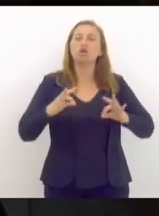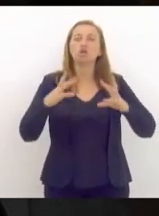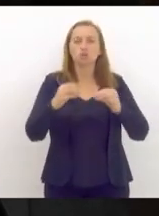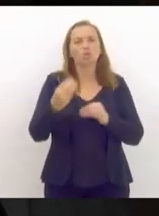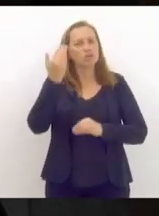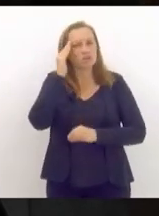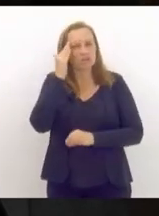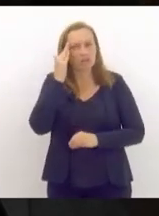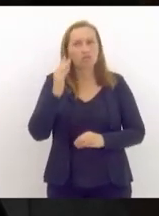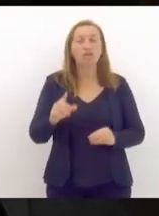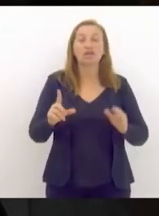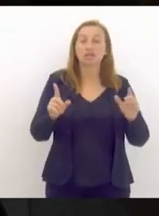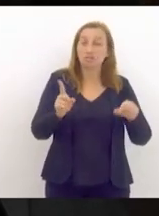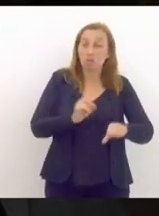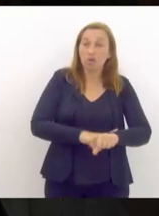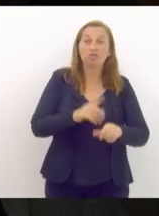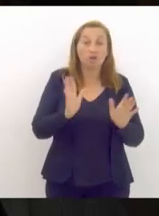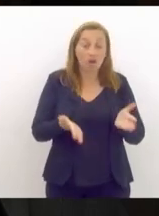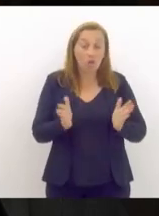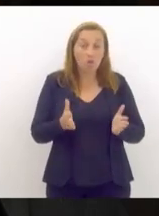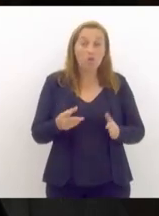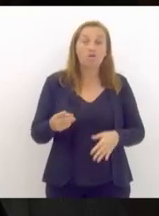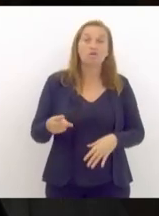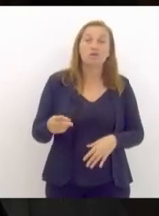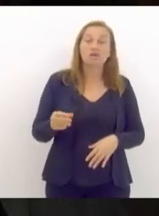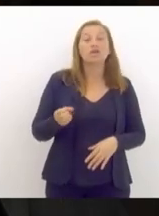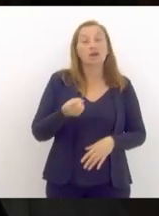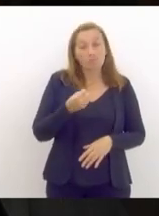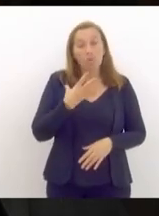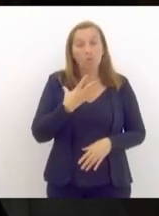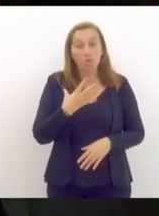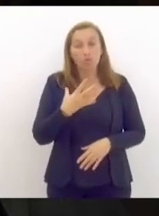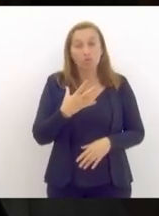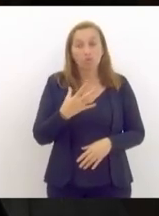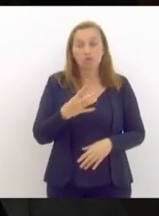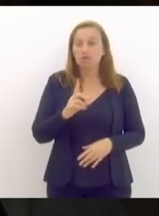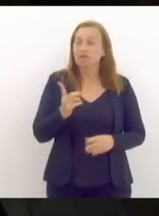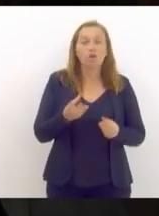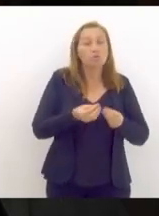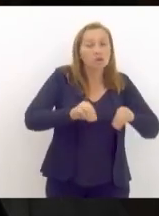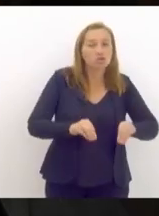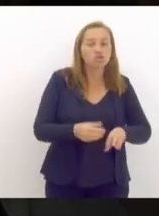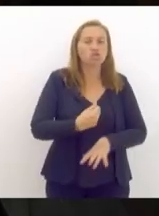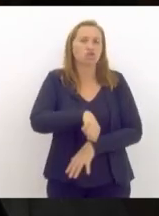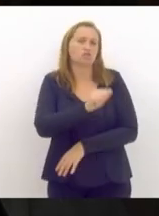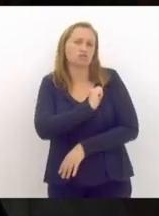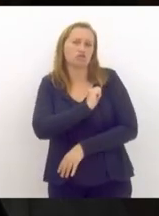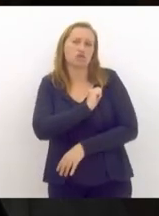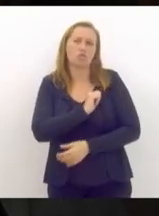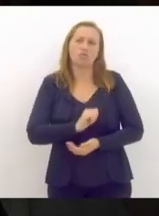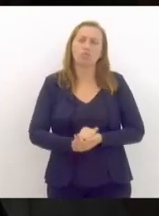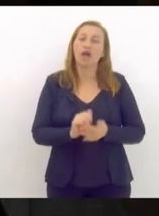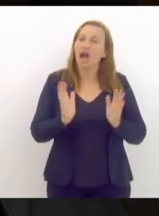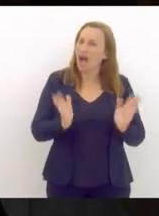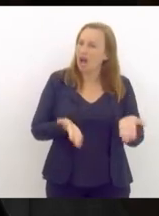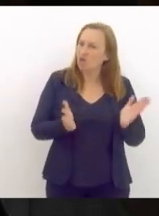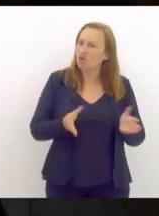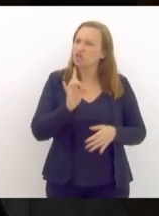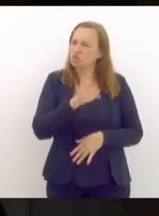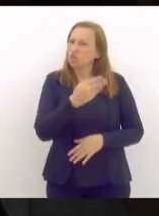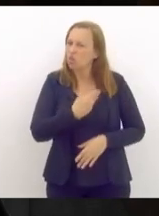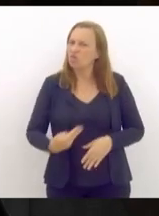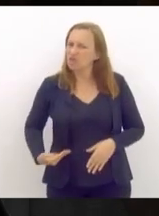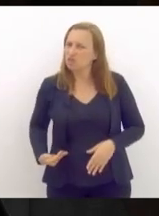essa legislação em vigor é válida, está consolidada, não fere o regime de recuperação fiscal. Agora, só o